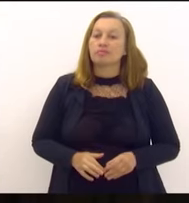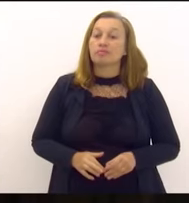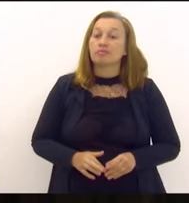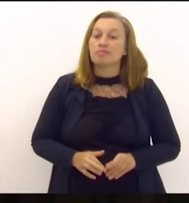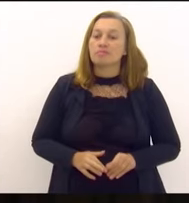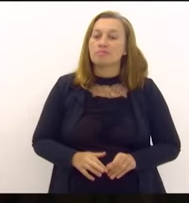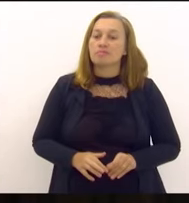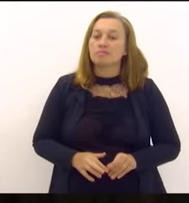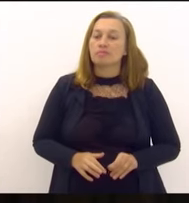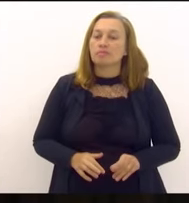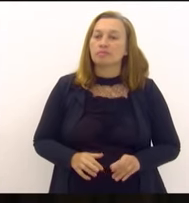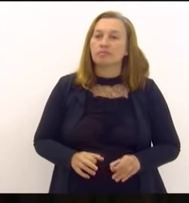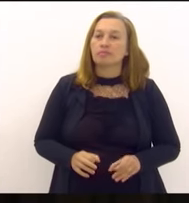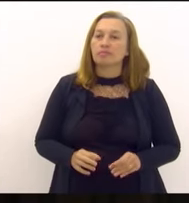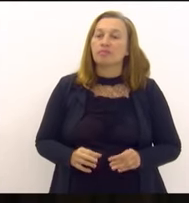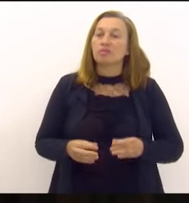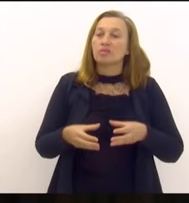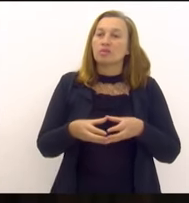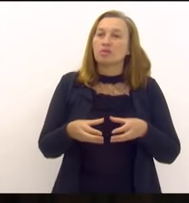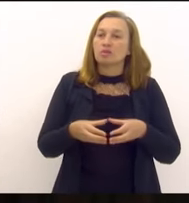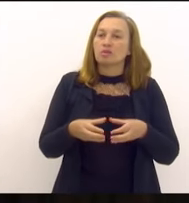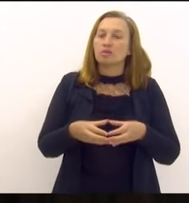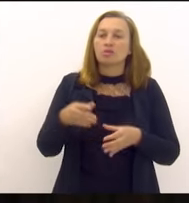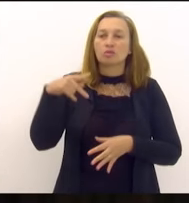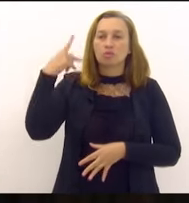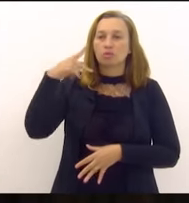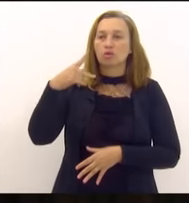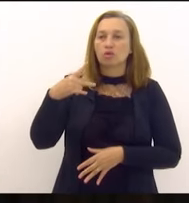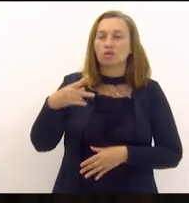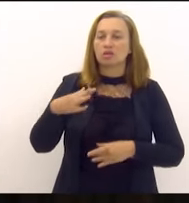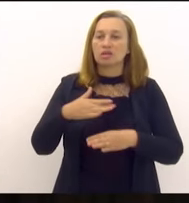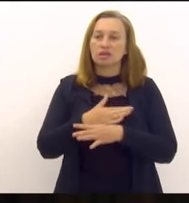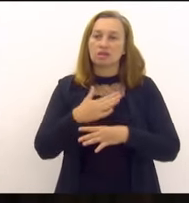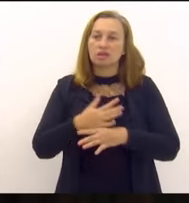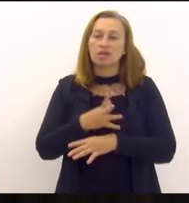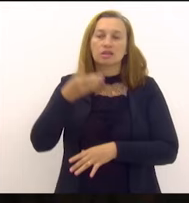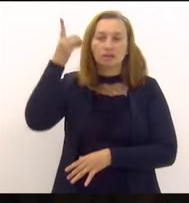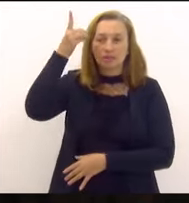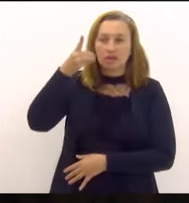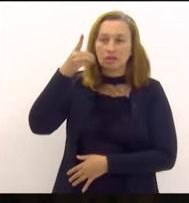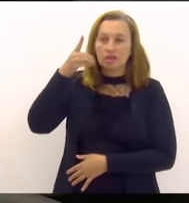Deputado, pela Comissão de Política Urbana, deputado Cláudio Caiado.